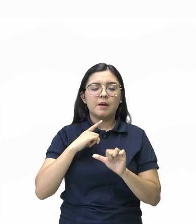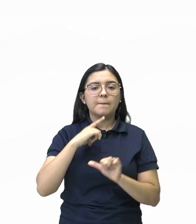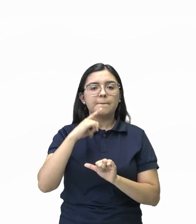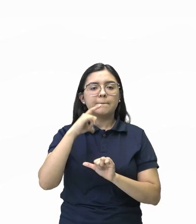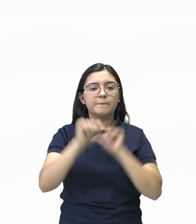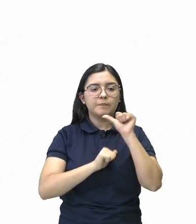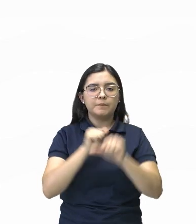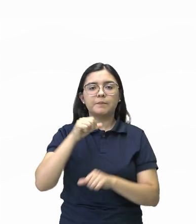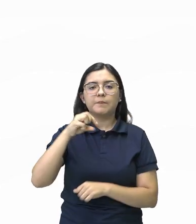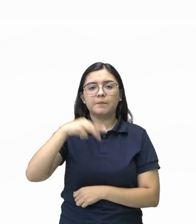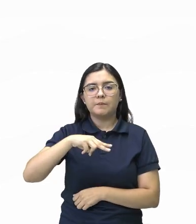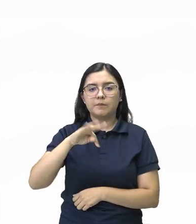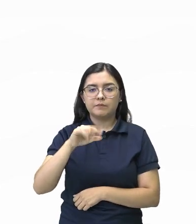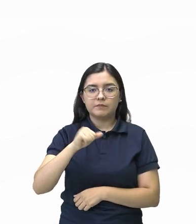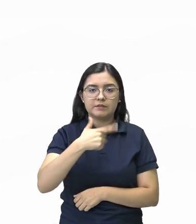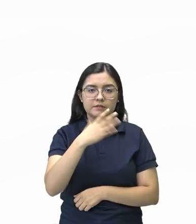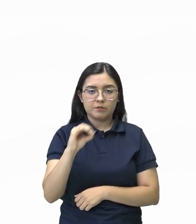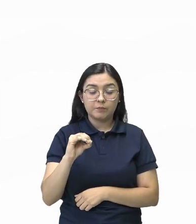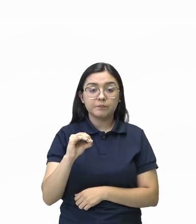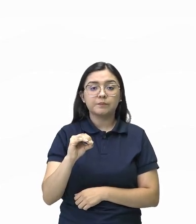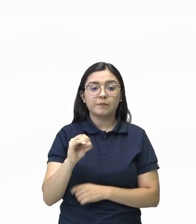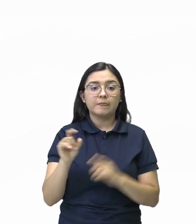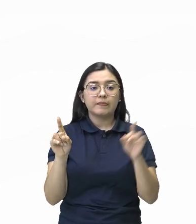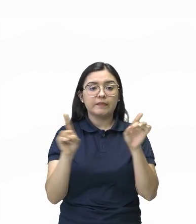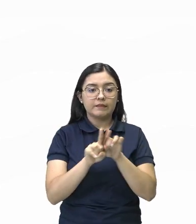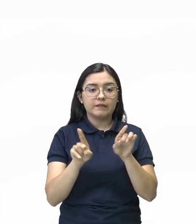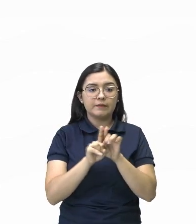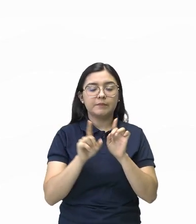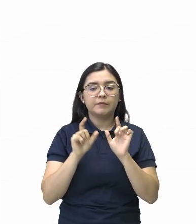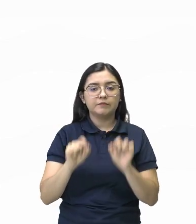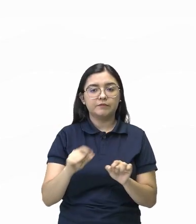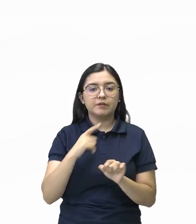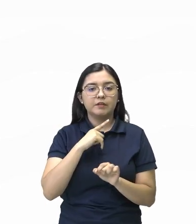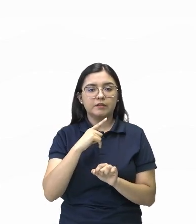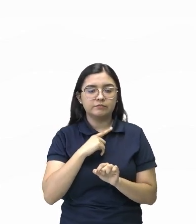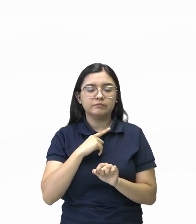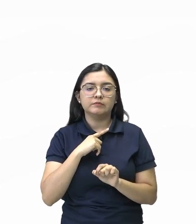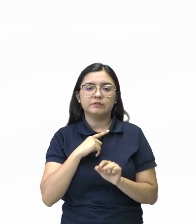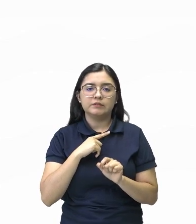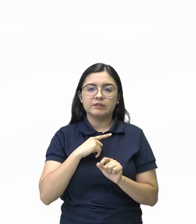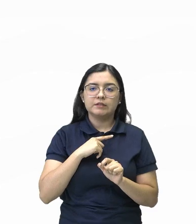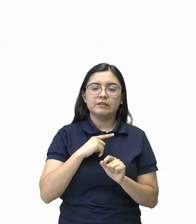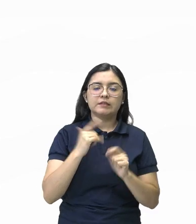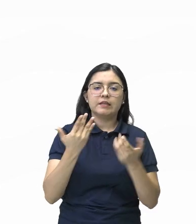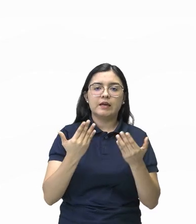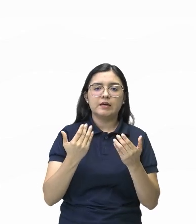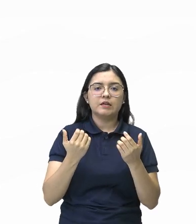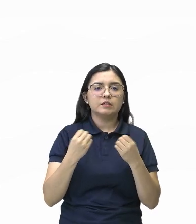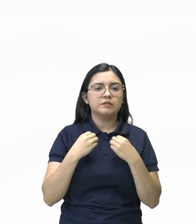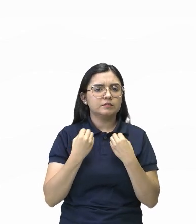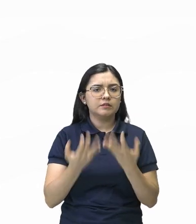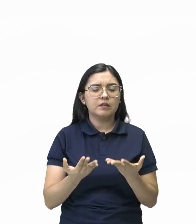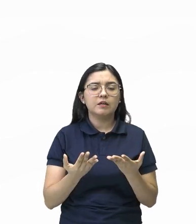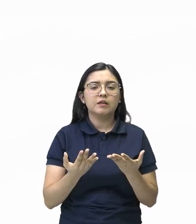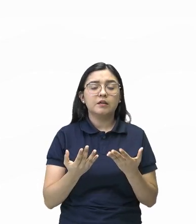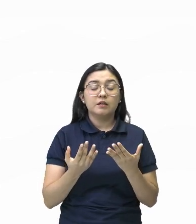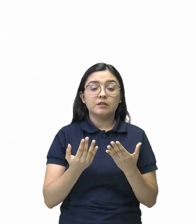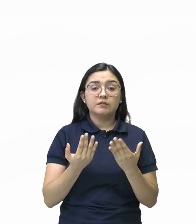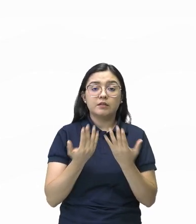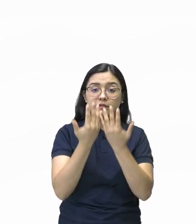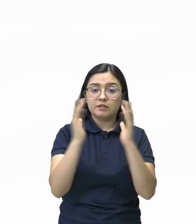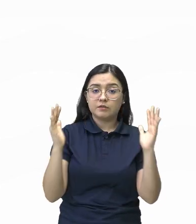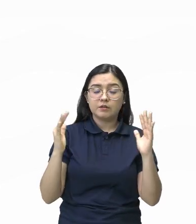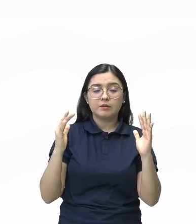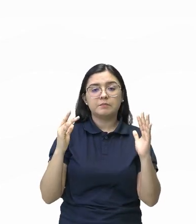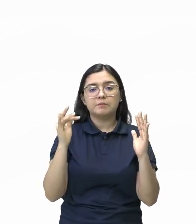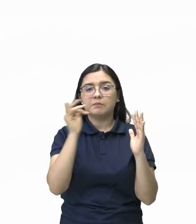mutação. E, através daquilo que fica disponível na natureza, ou seja, a sua alimentação,